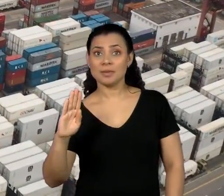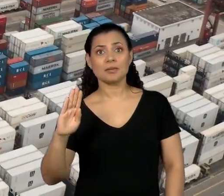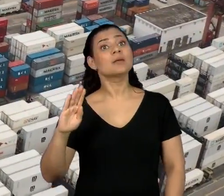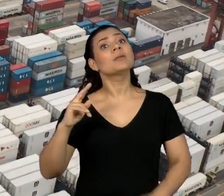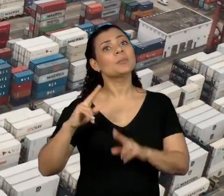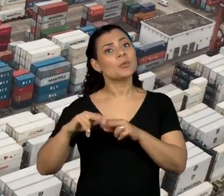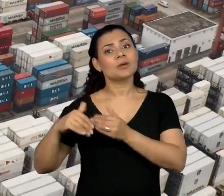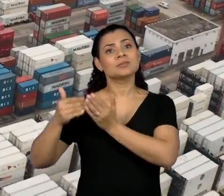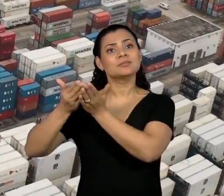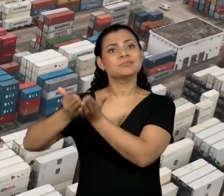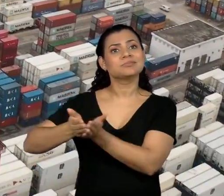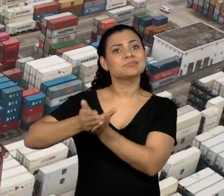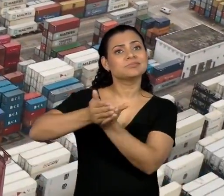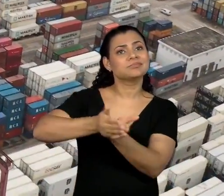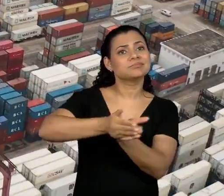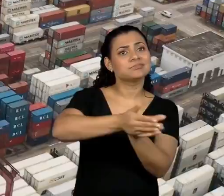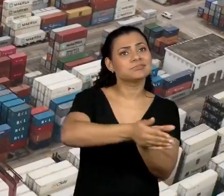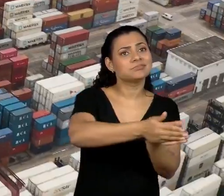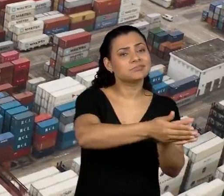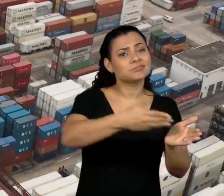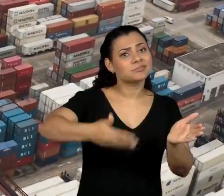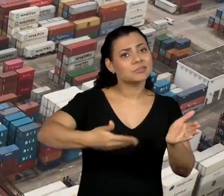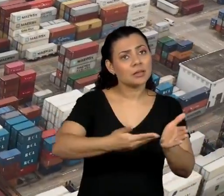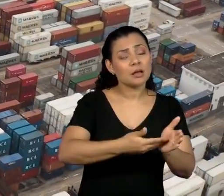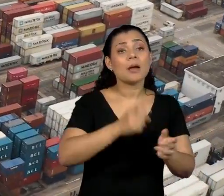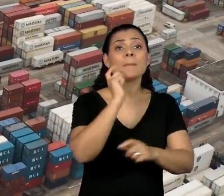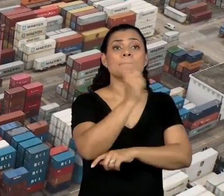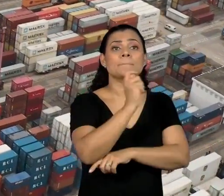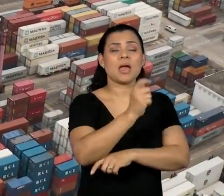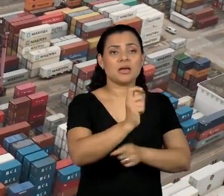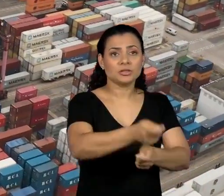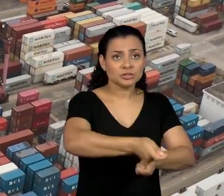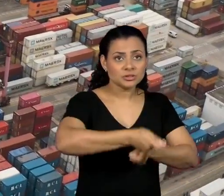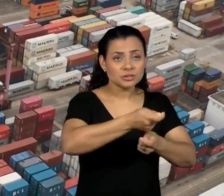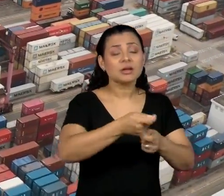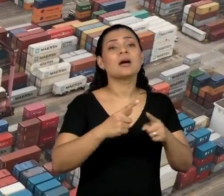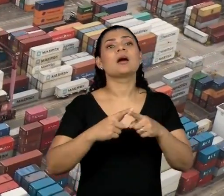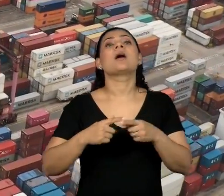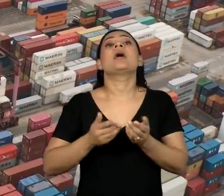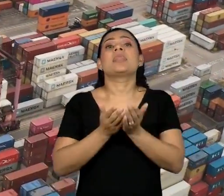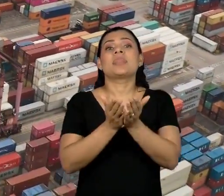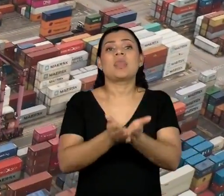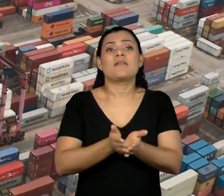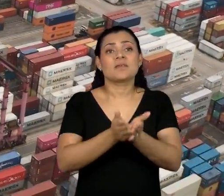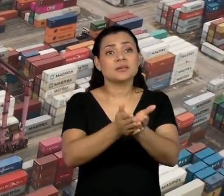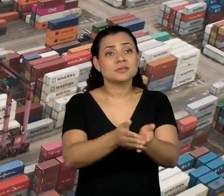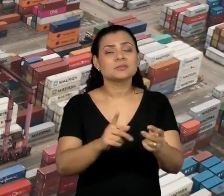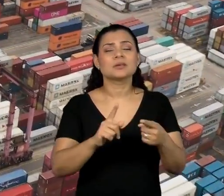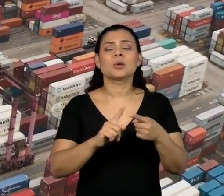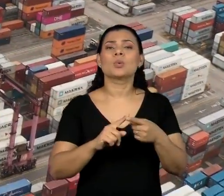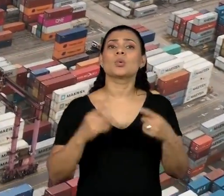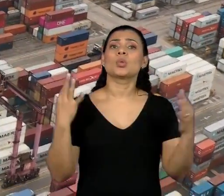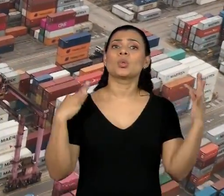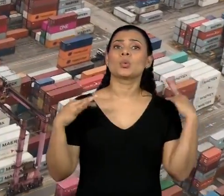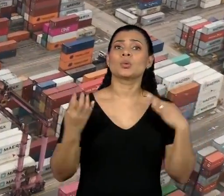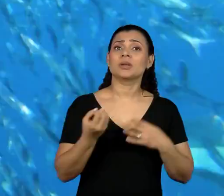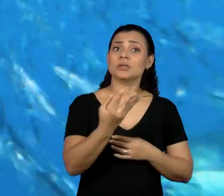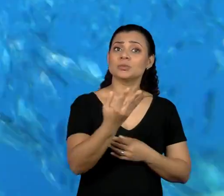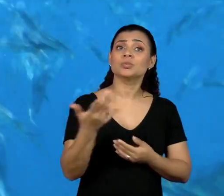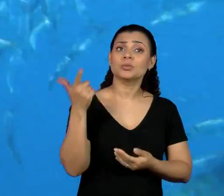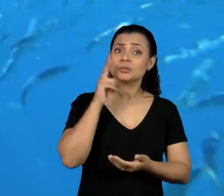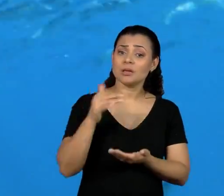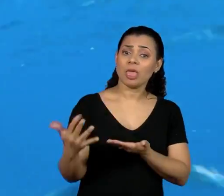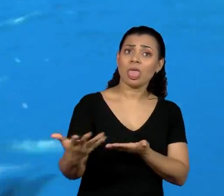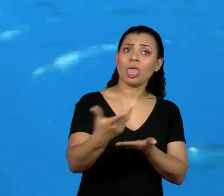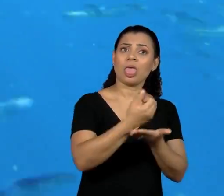de regiões costeiras. Pesca, navegação e turismo são algumas das atividades que geram riqueza para o país.